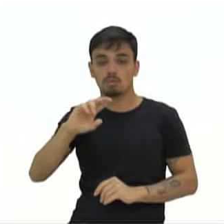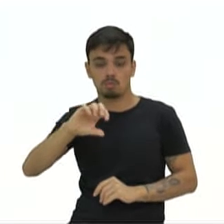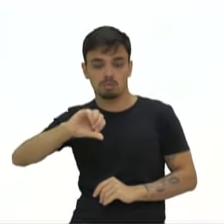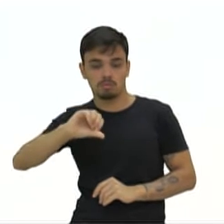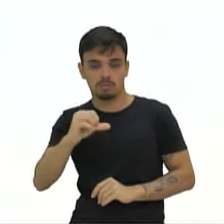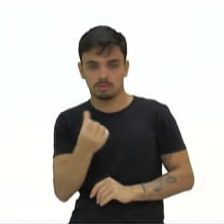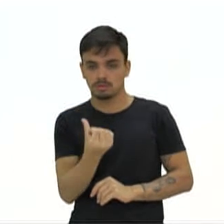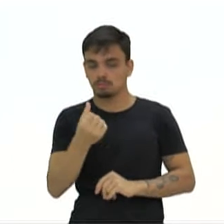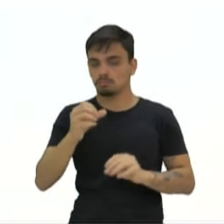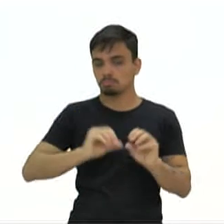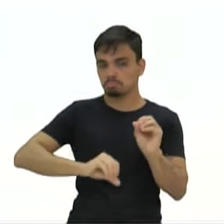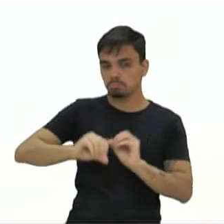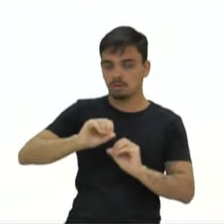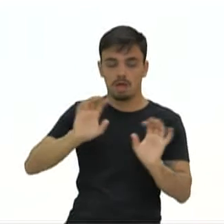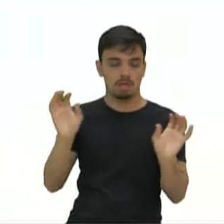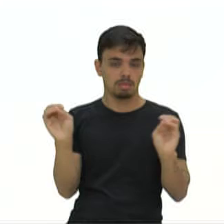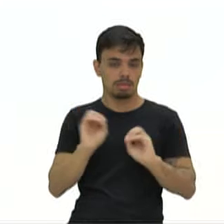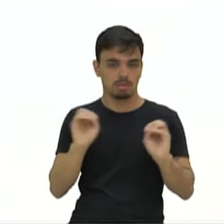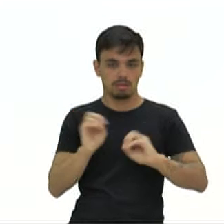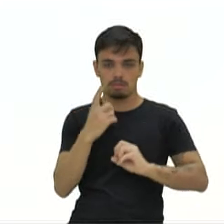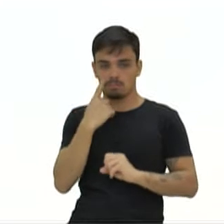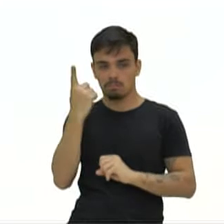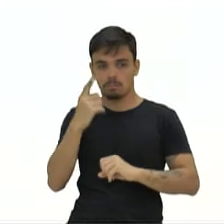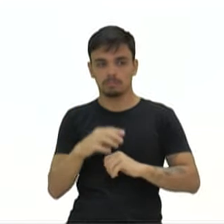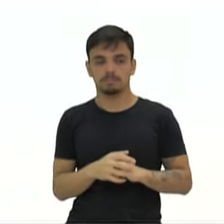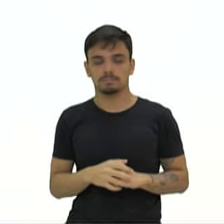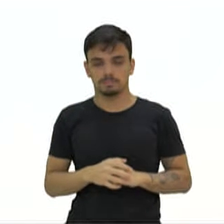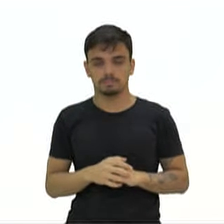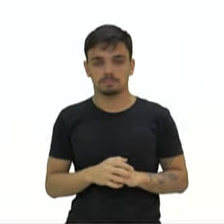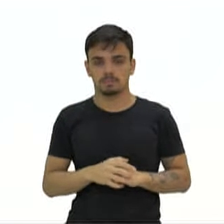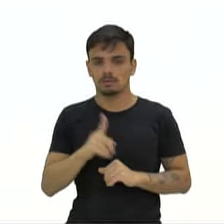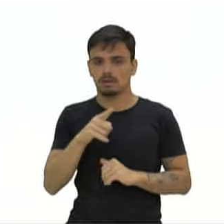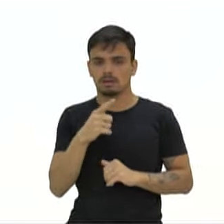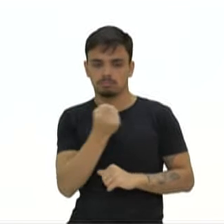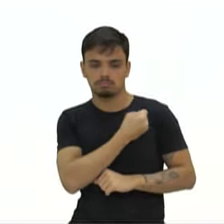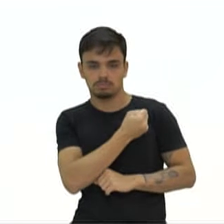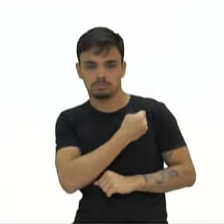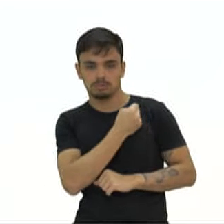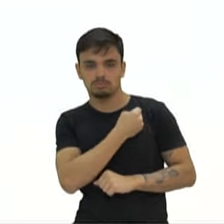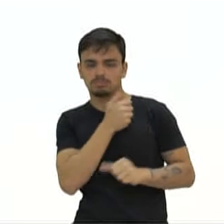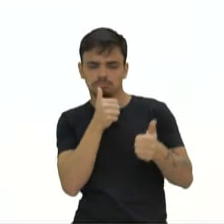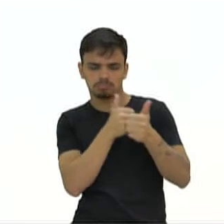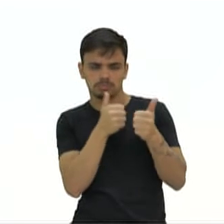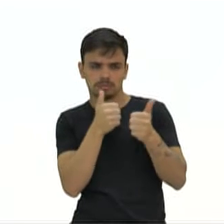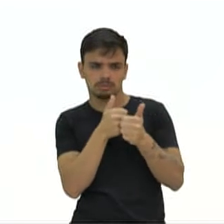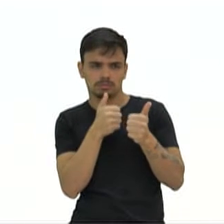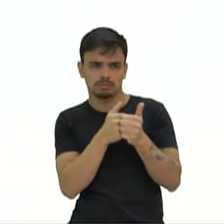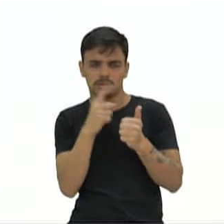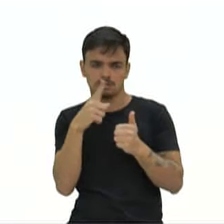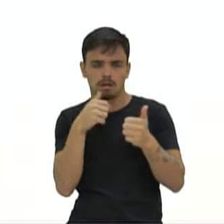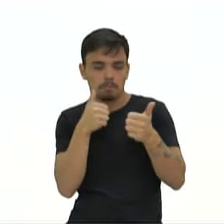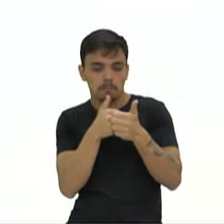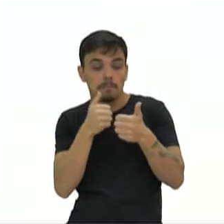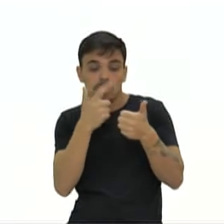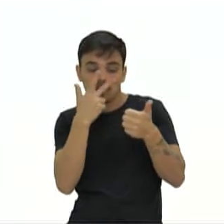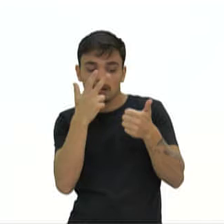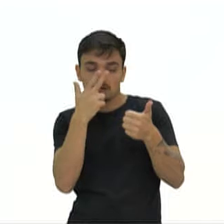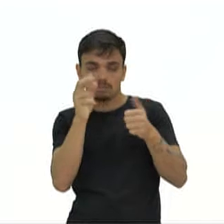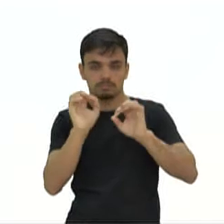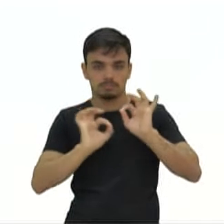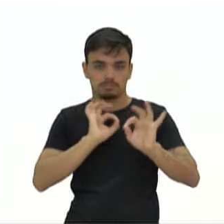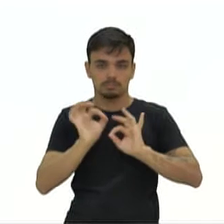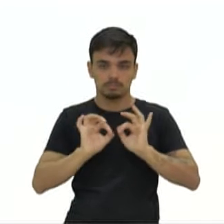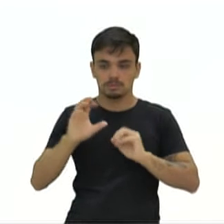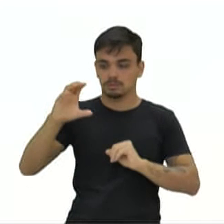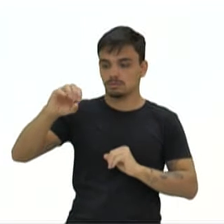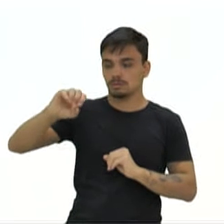não vai mudar nada, tá? Esse número também é muito aproximado. Ninguém mediu todos os litros. Isso aqui é uma aproximação. Por exemplo,